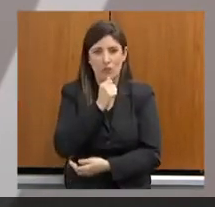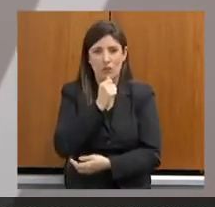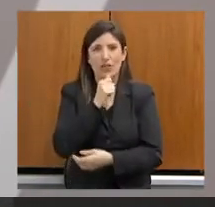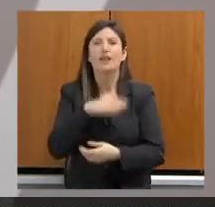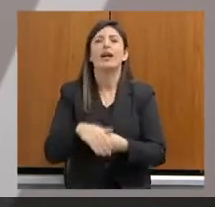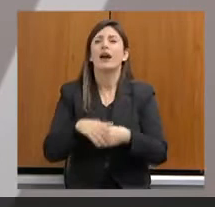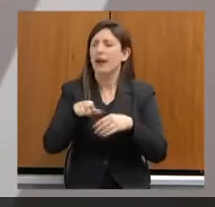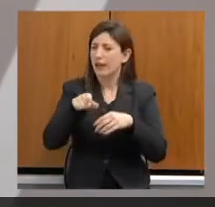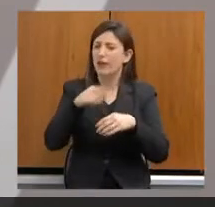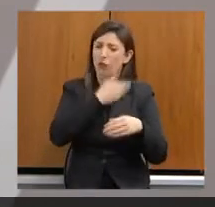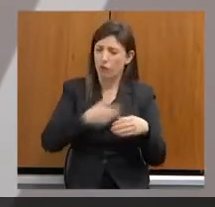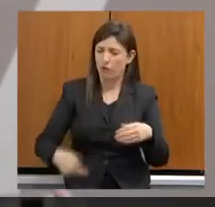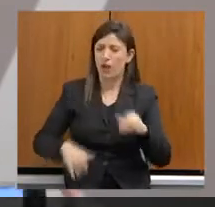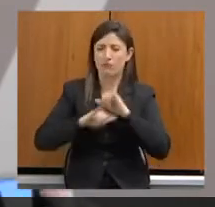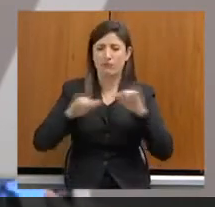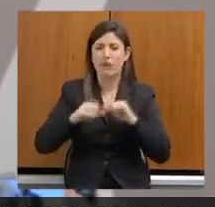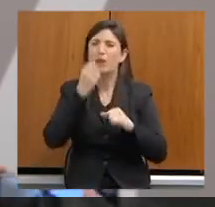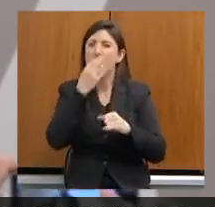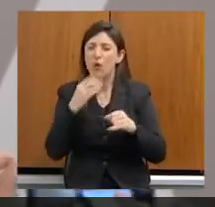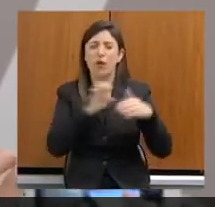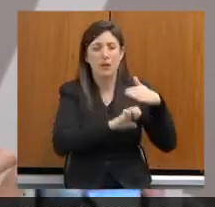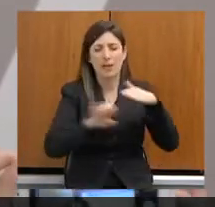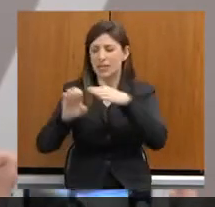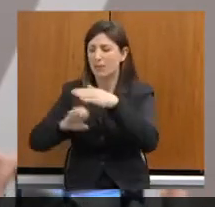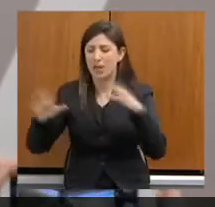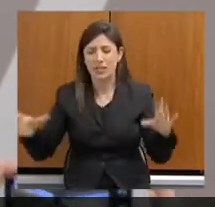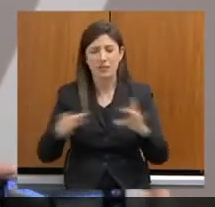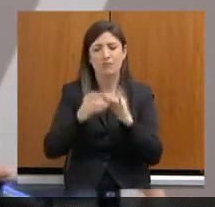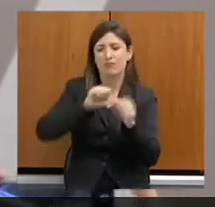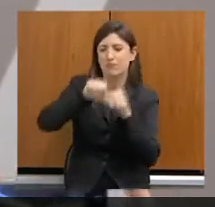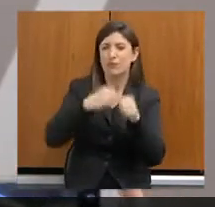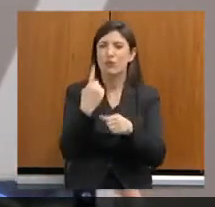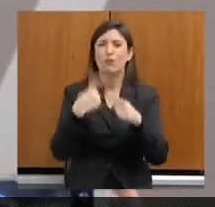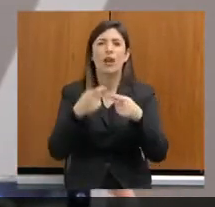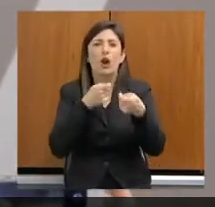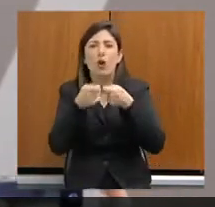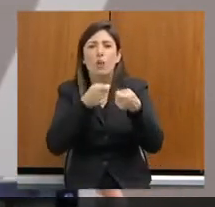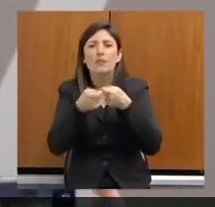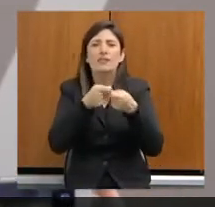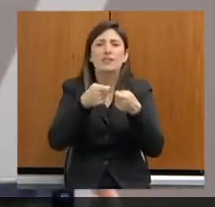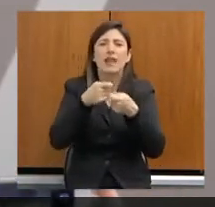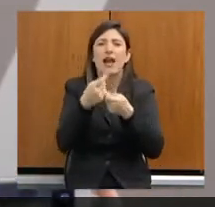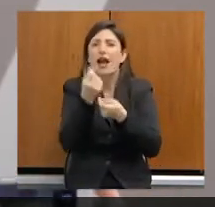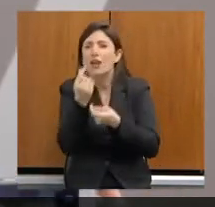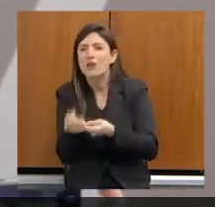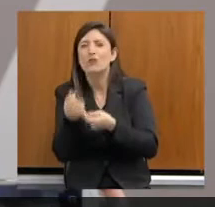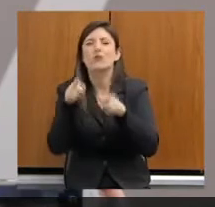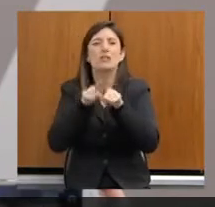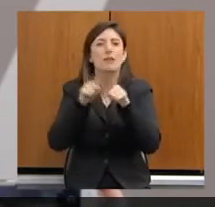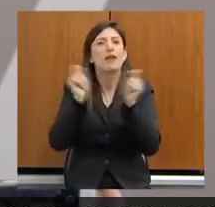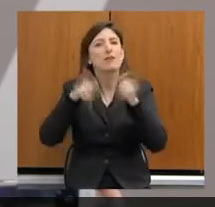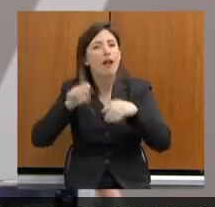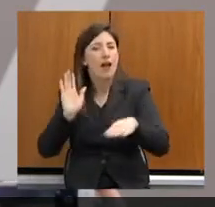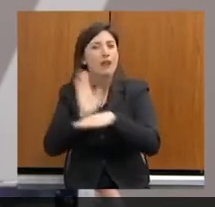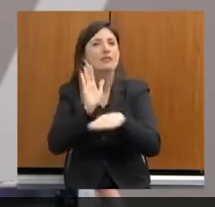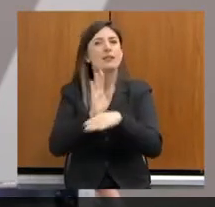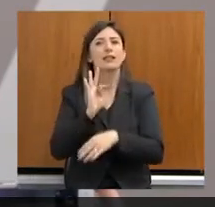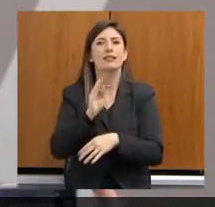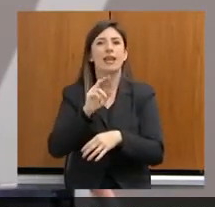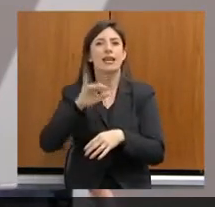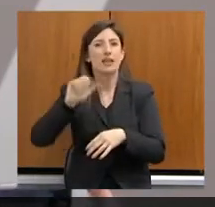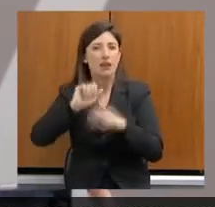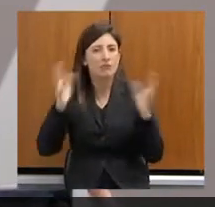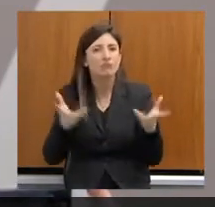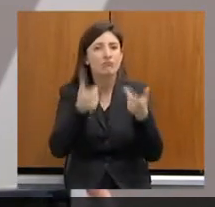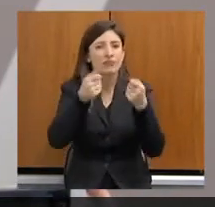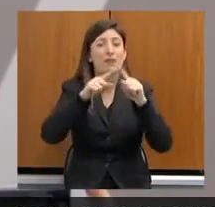economia de recursos públicos e uma assistência técnica mais eficiente porém no final do ano passado foi divulgado que